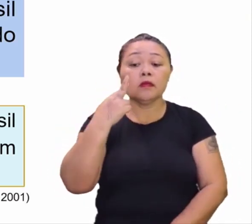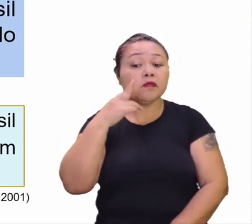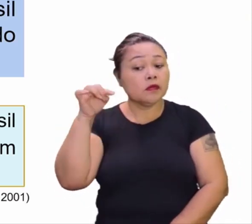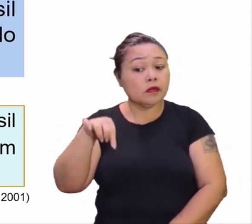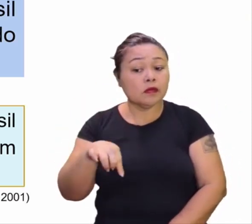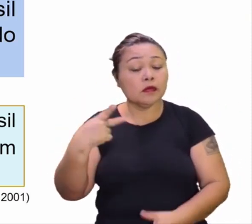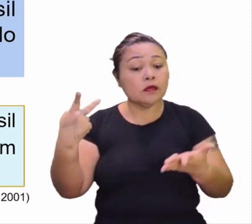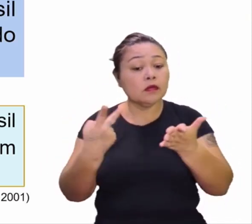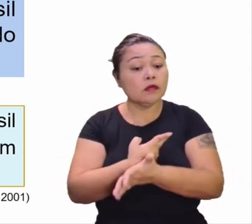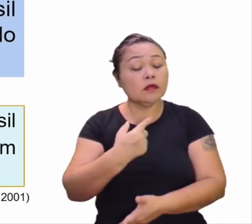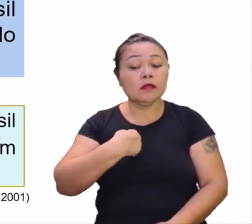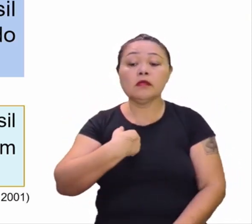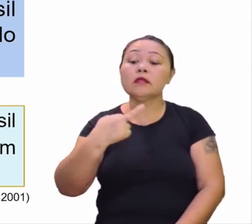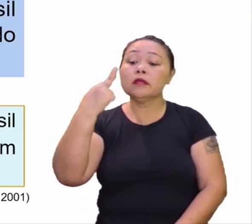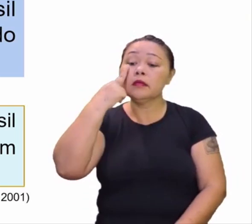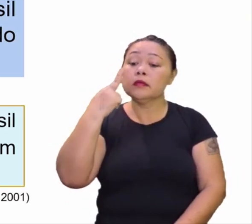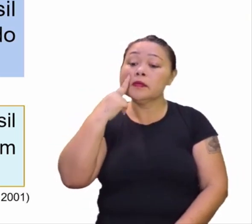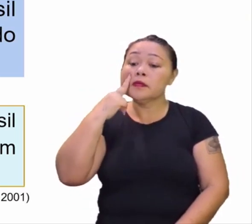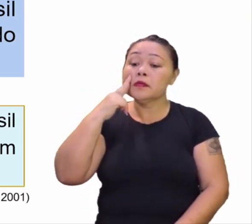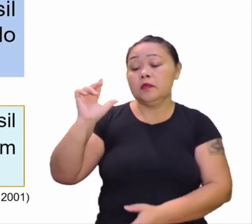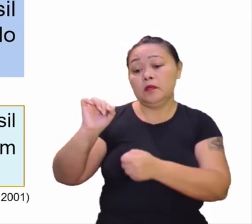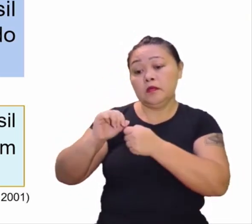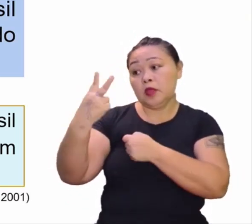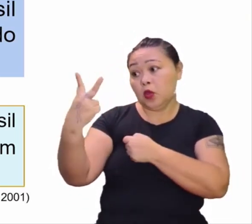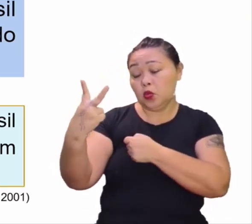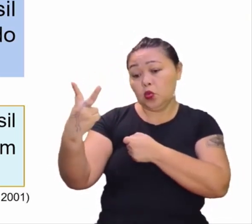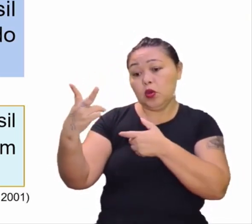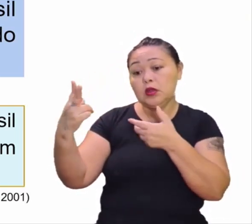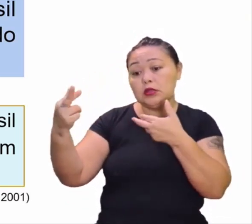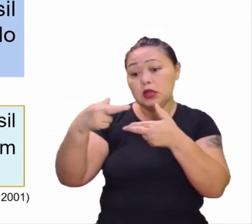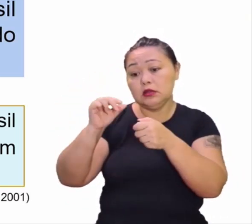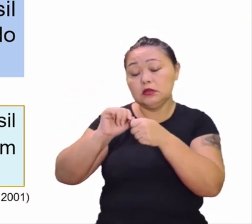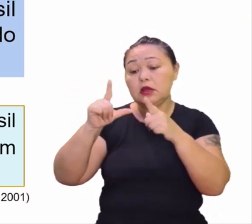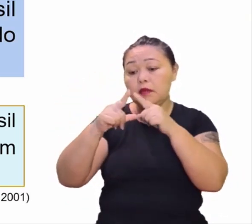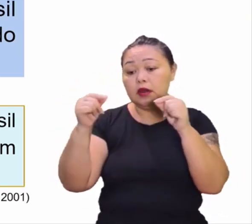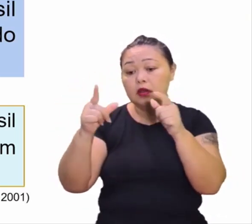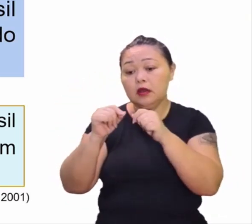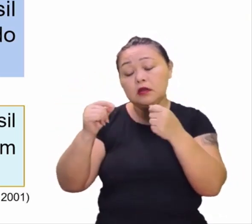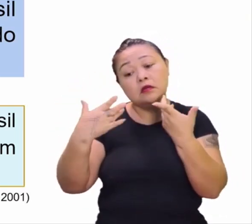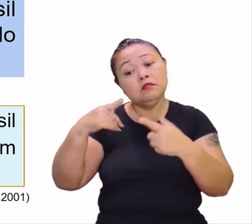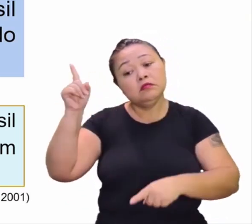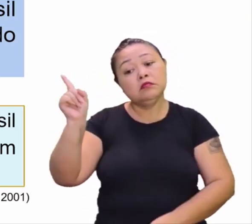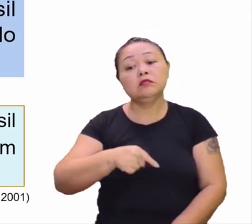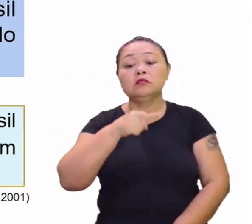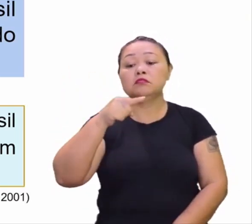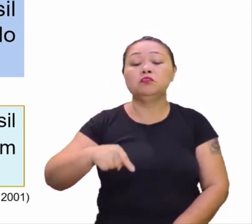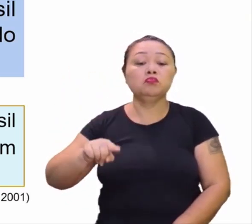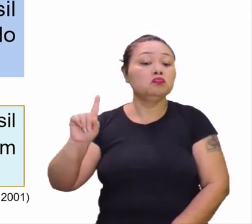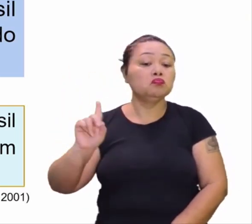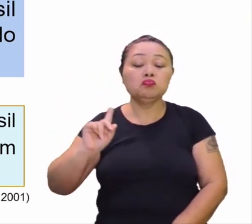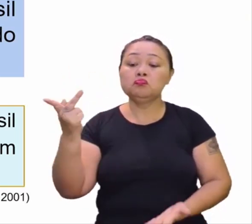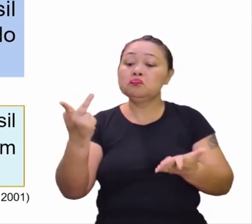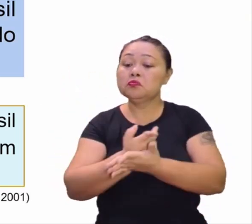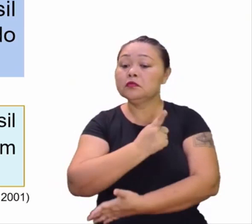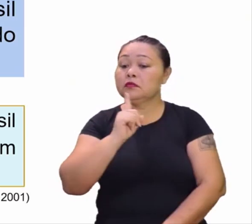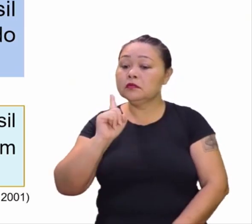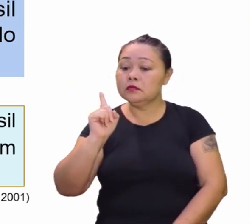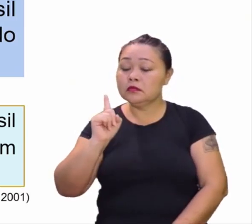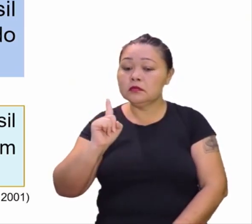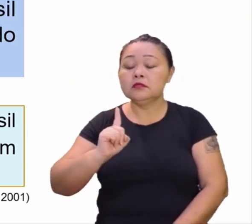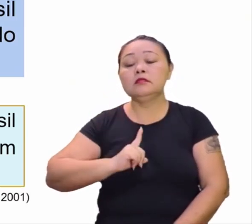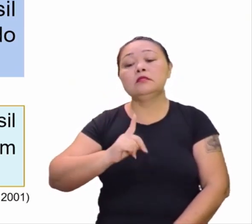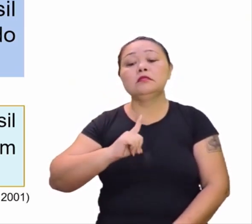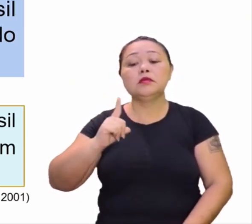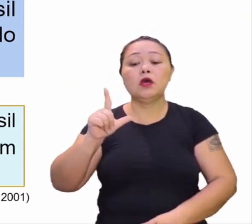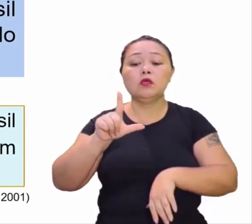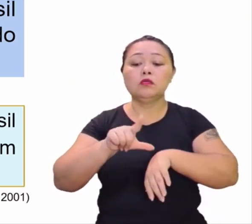acontecia? Rondônia ficava com 2 horas em relação a Brasília. Mas como está suspenso, não está acontecendo. Então, o horário